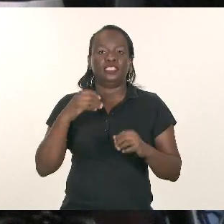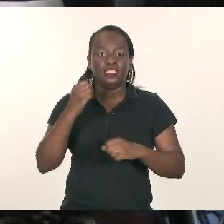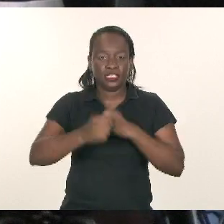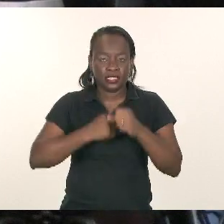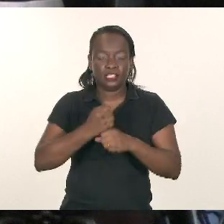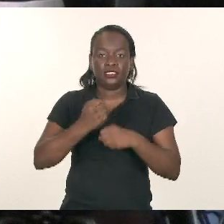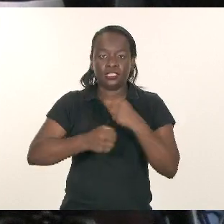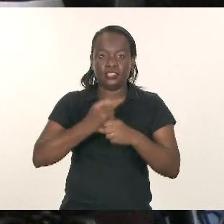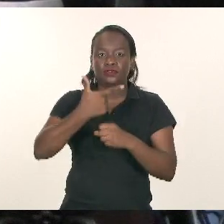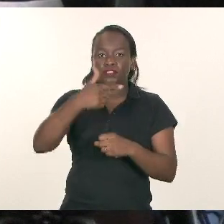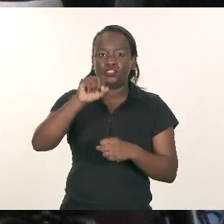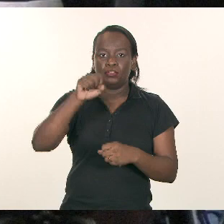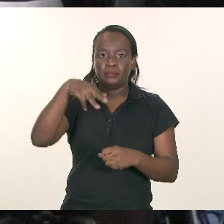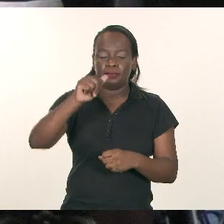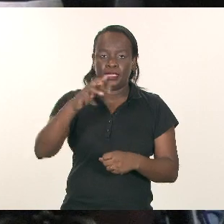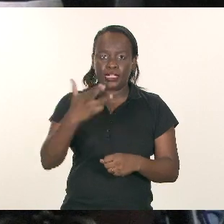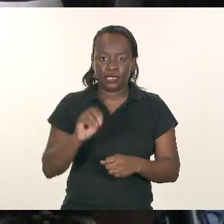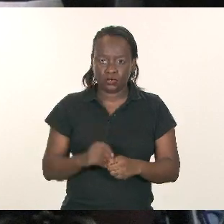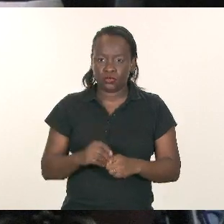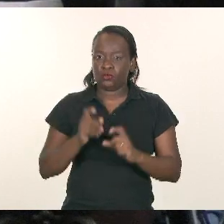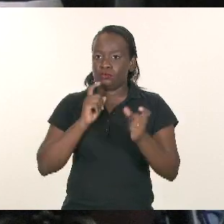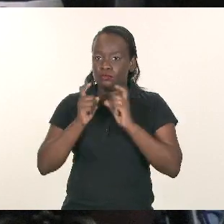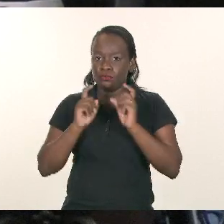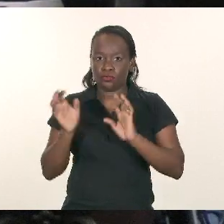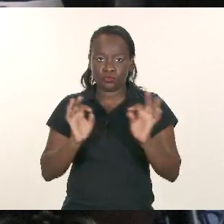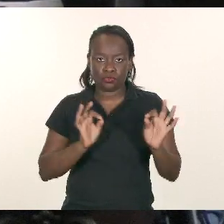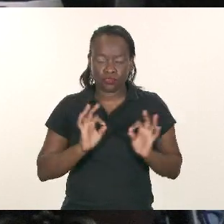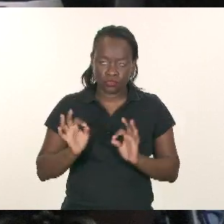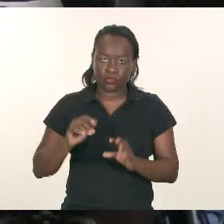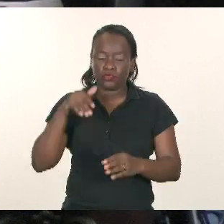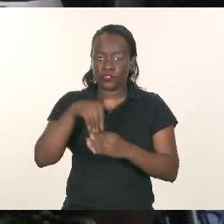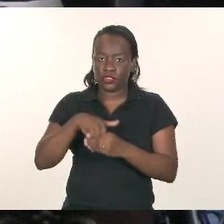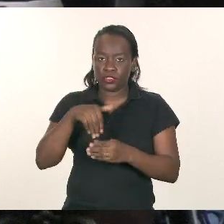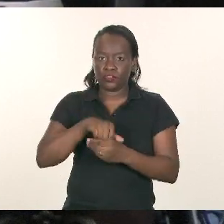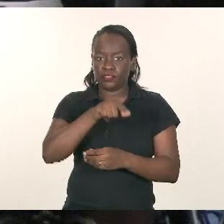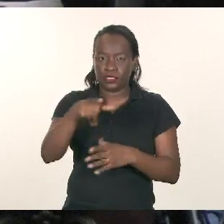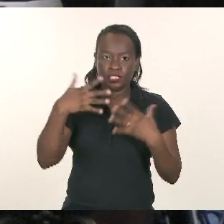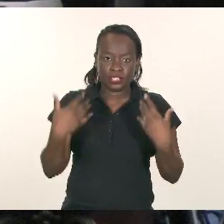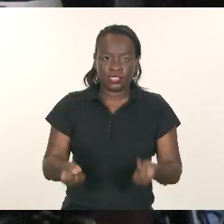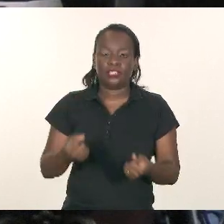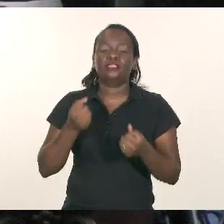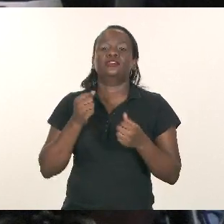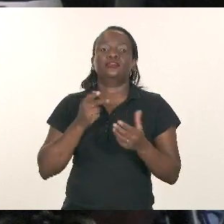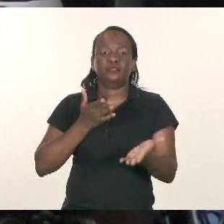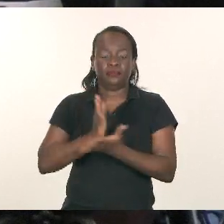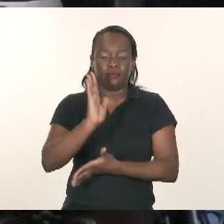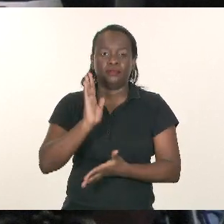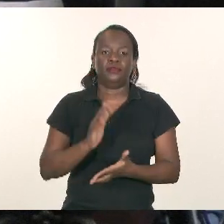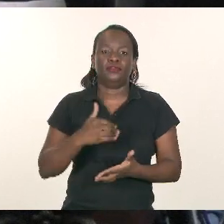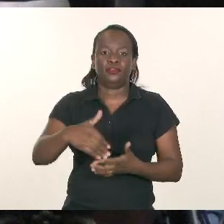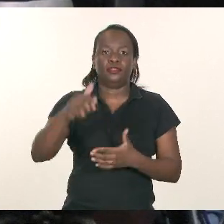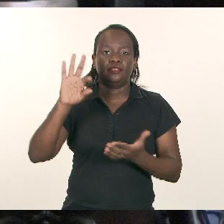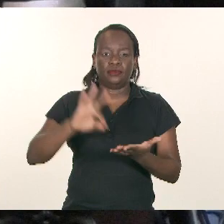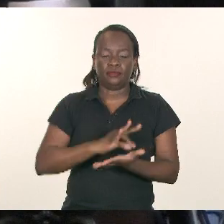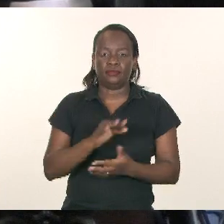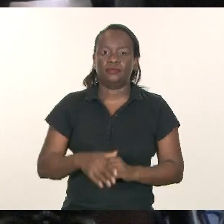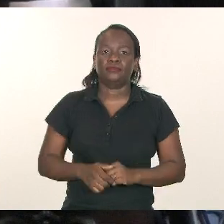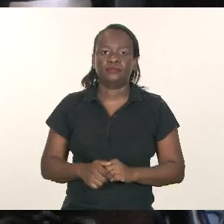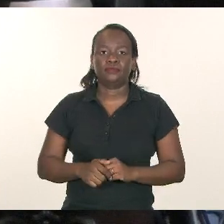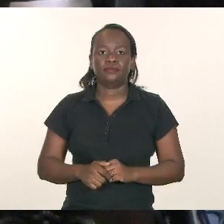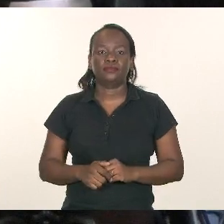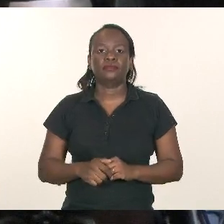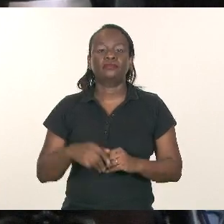28 de março. Em discussão, não havendo que queira discutir, encerrada a discussão, em votação, os senhores que aprovam permaneçam como estão aprovados, vai ao